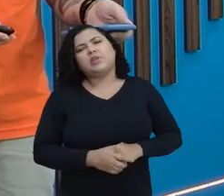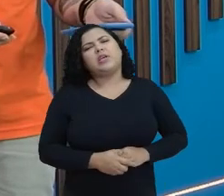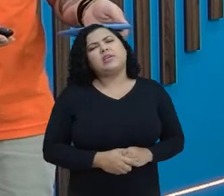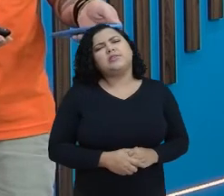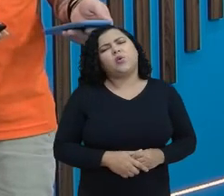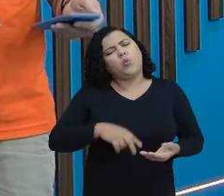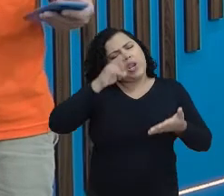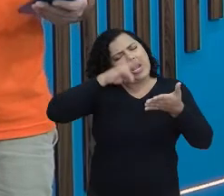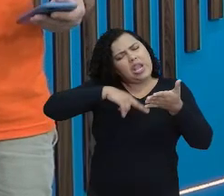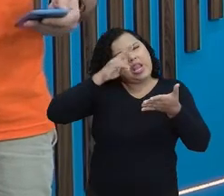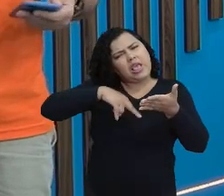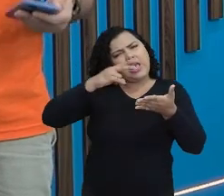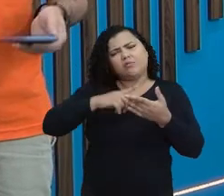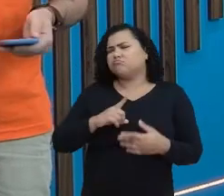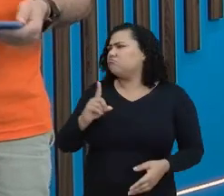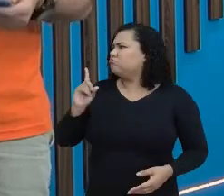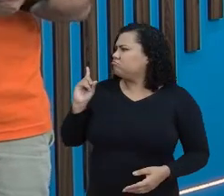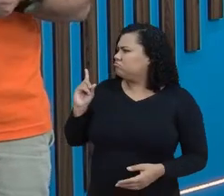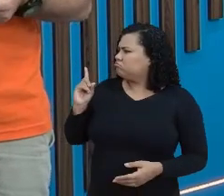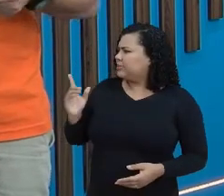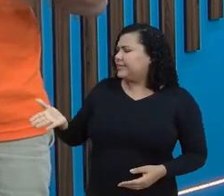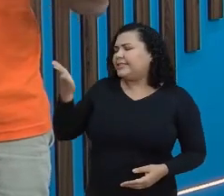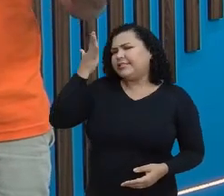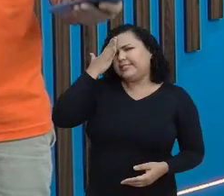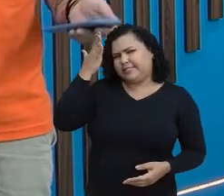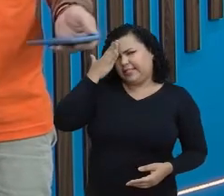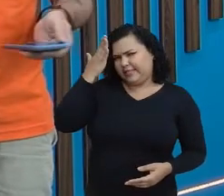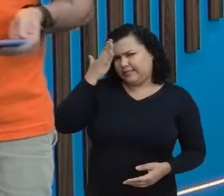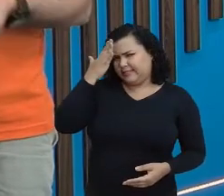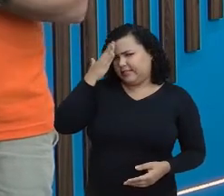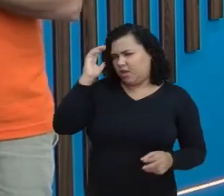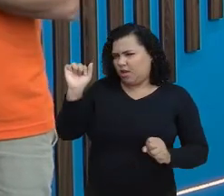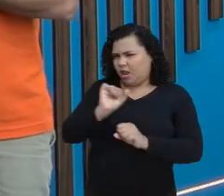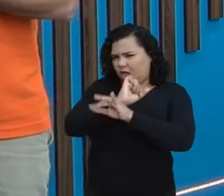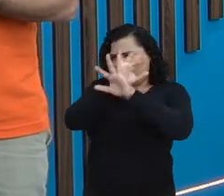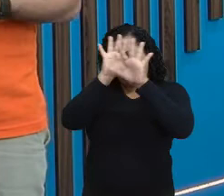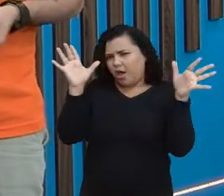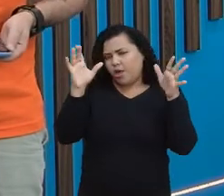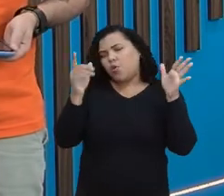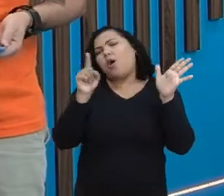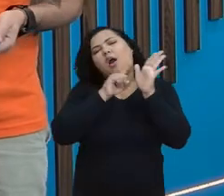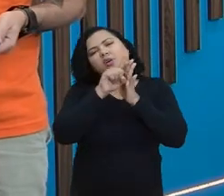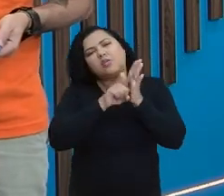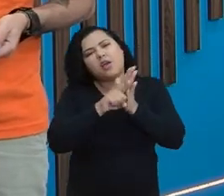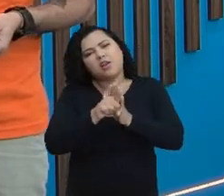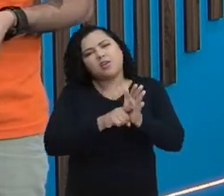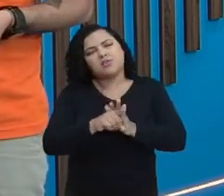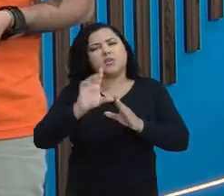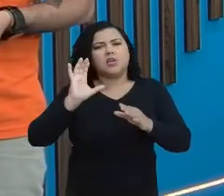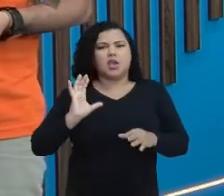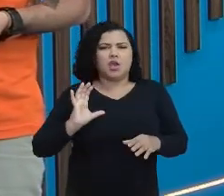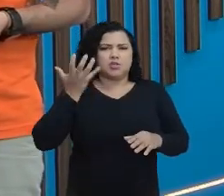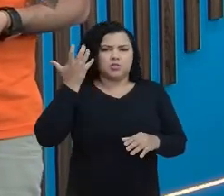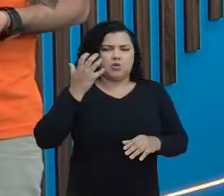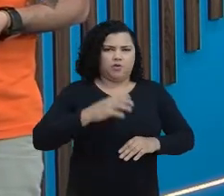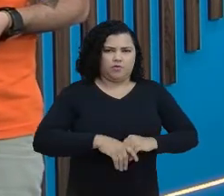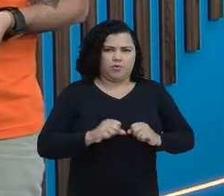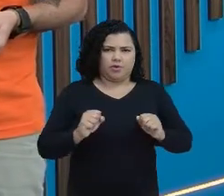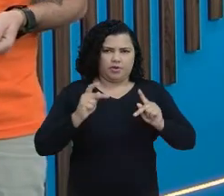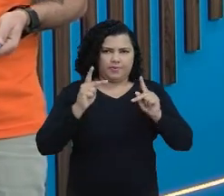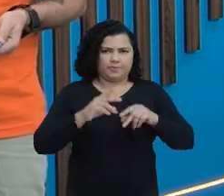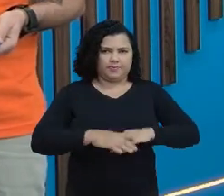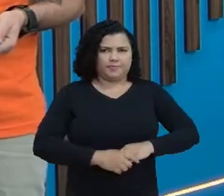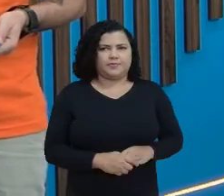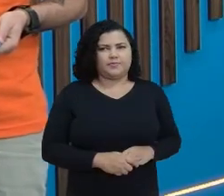as grandezas, depois de identificar, armar, fazer as análises e tentar chegar à solução desse problema, tá